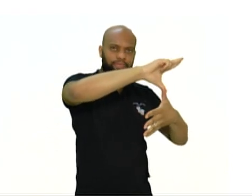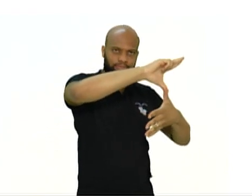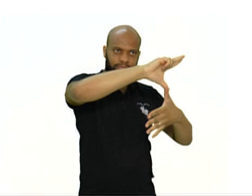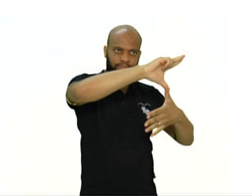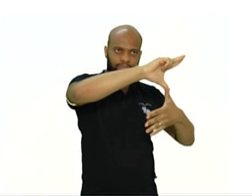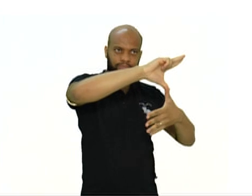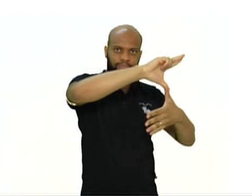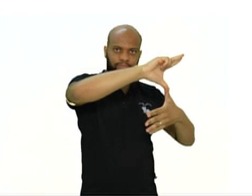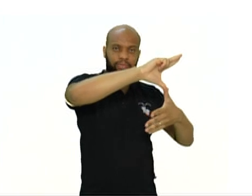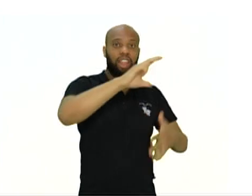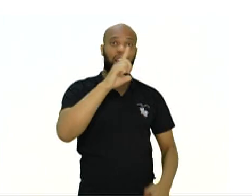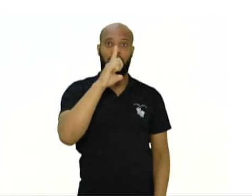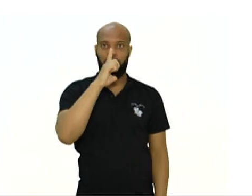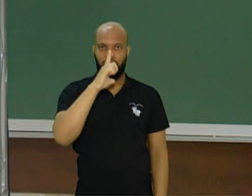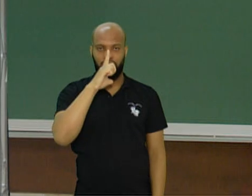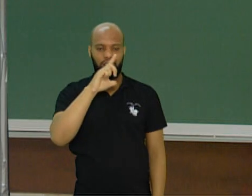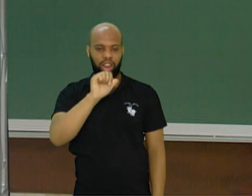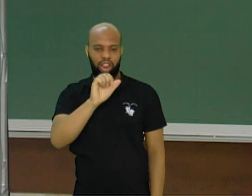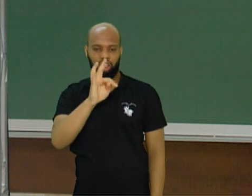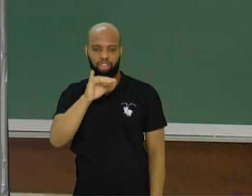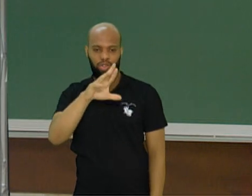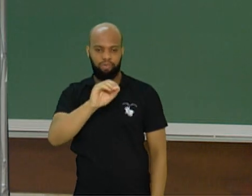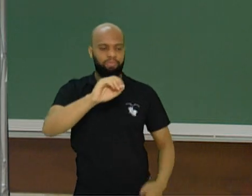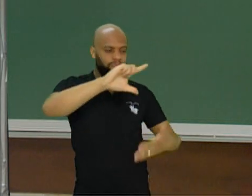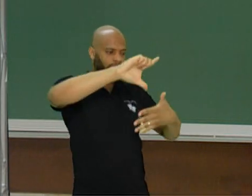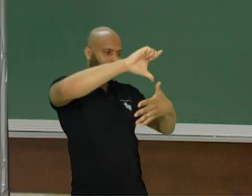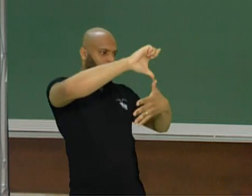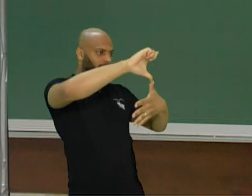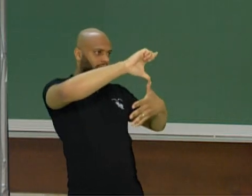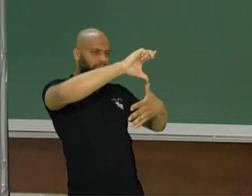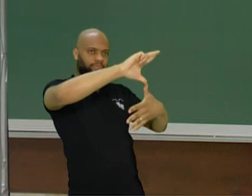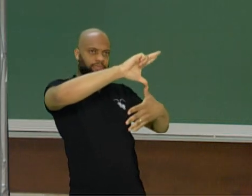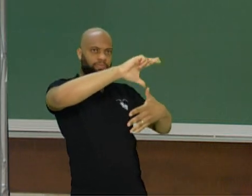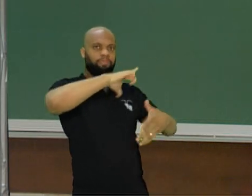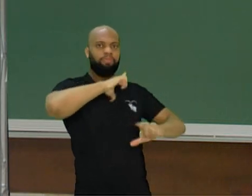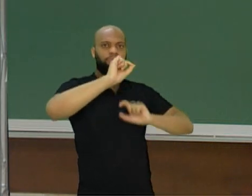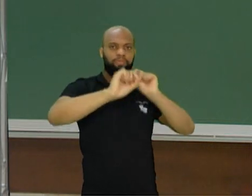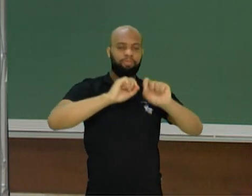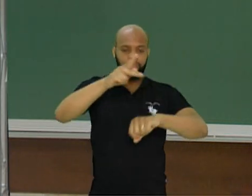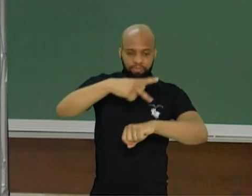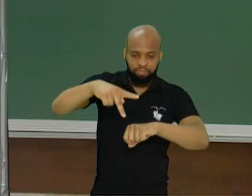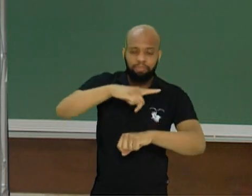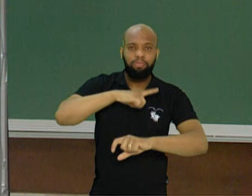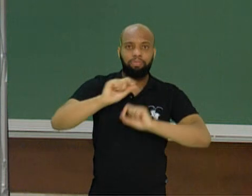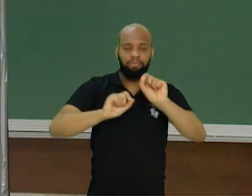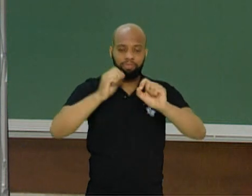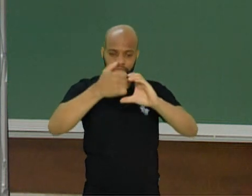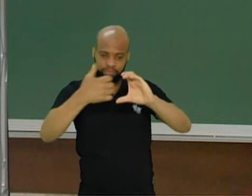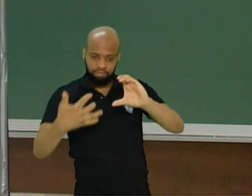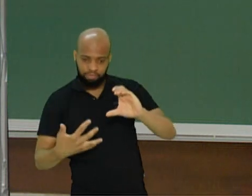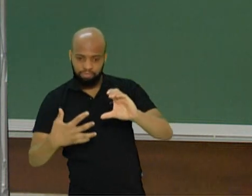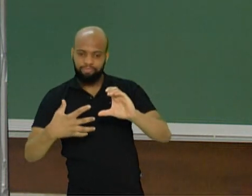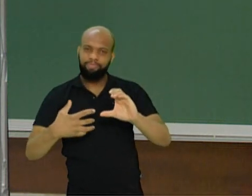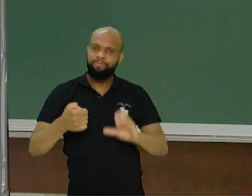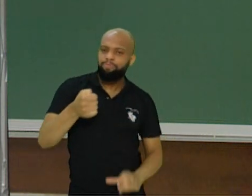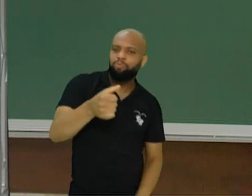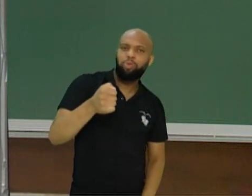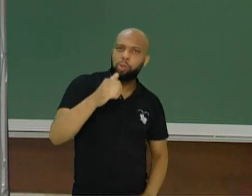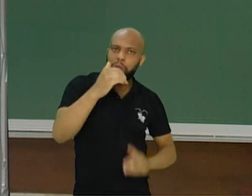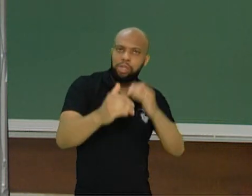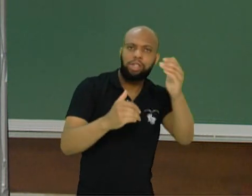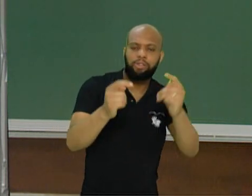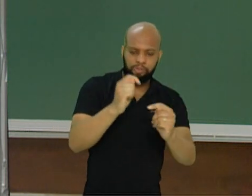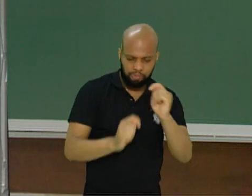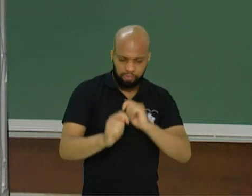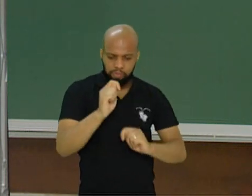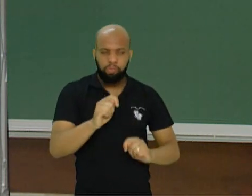azul aqui do mapa, que são os países que, em geral, eles se caracterizam pelo baixo desenvolvimento